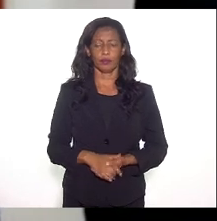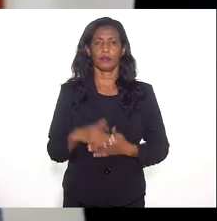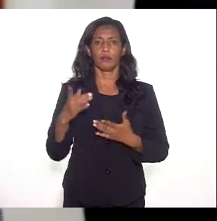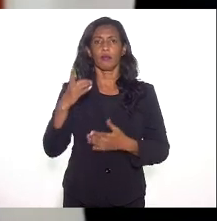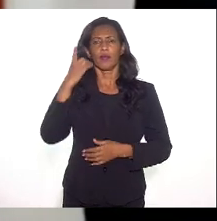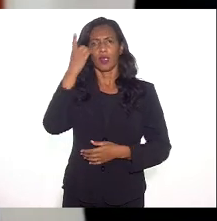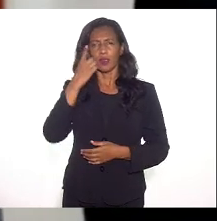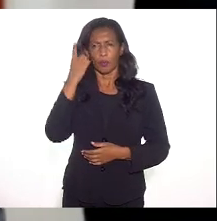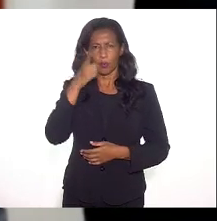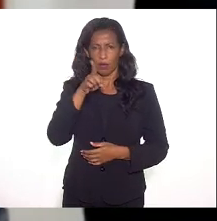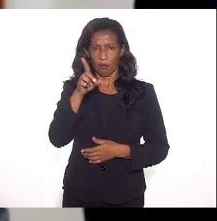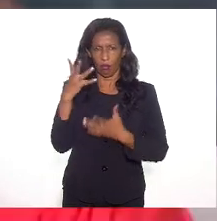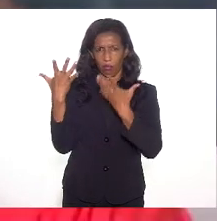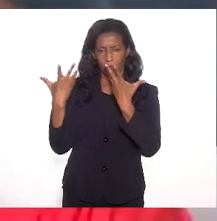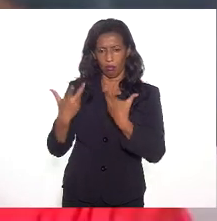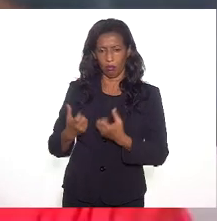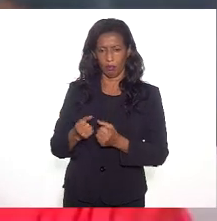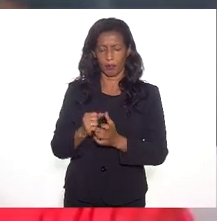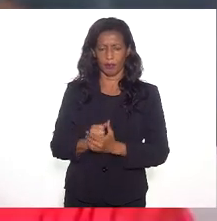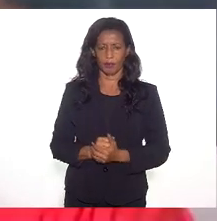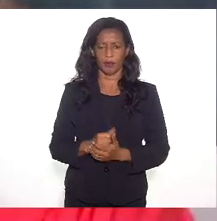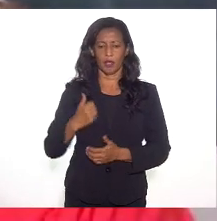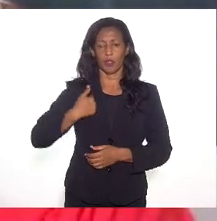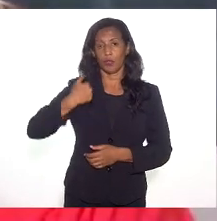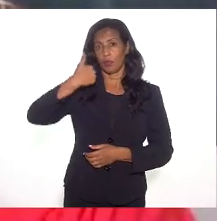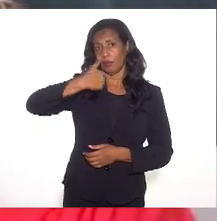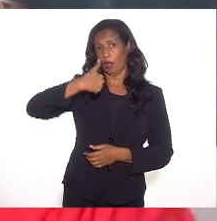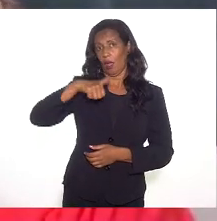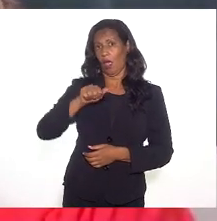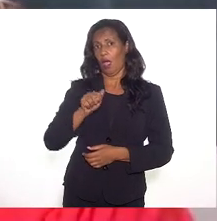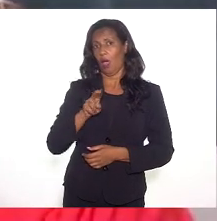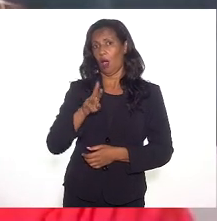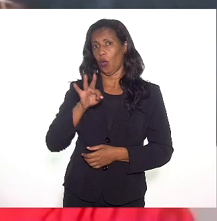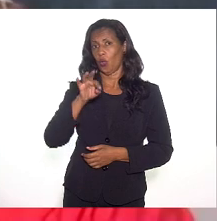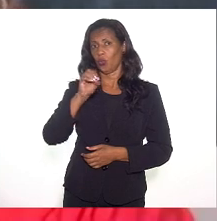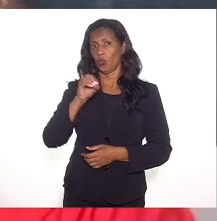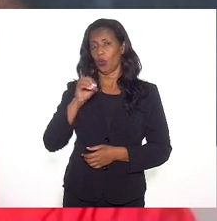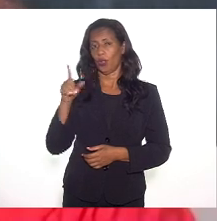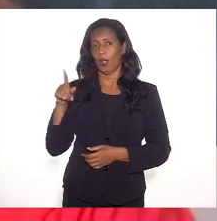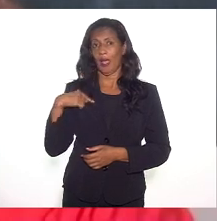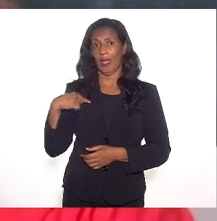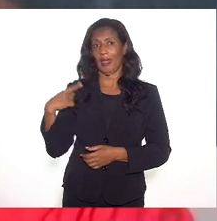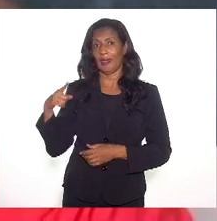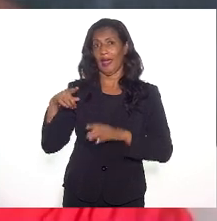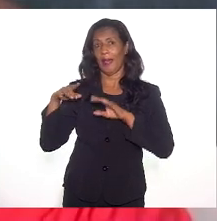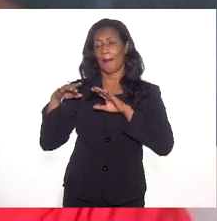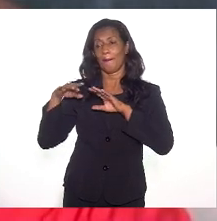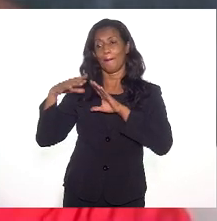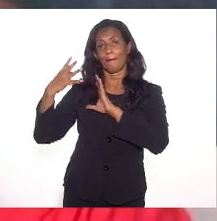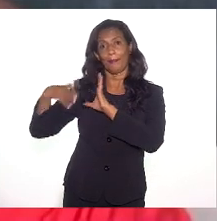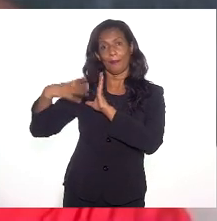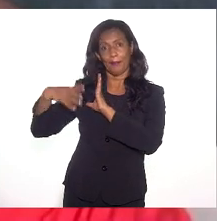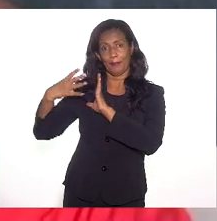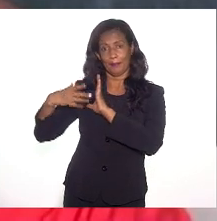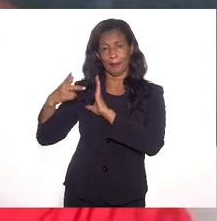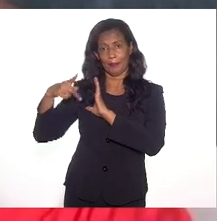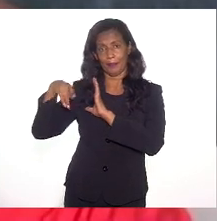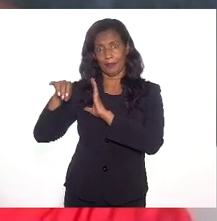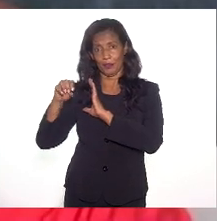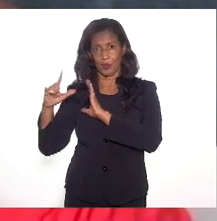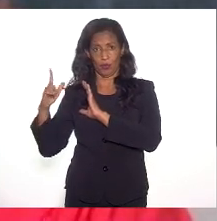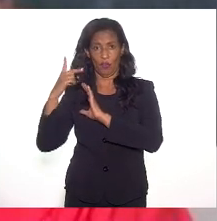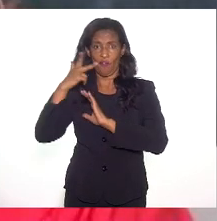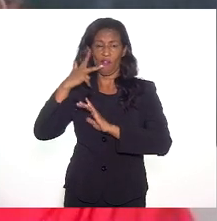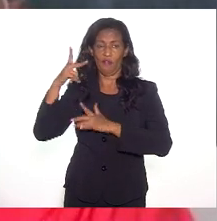Excelência? Sou a primeira autora, mas é, na verdade, uma emenda da nossa bancada também. Eu quero confirmar aqui com nossa